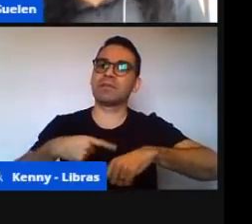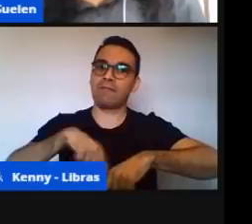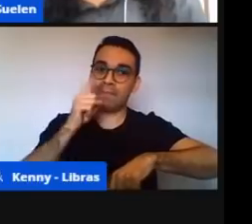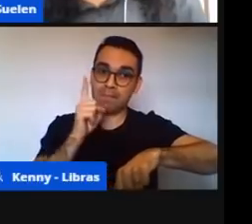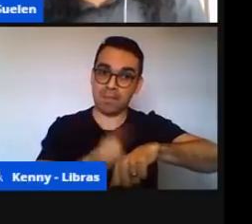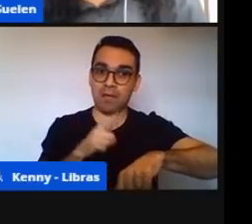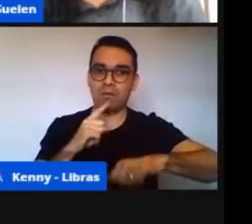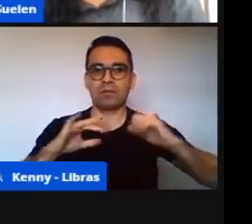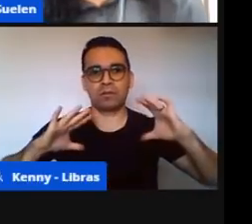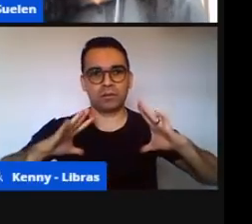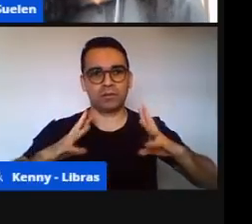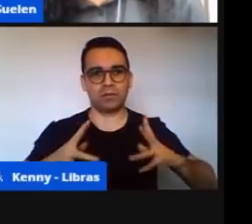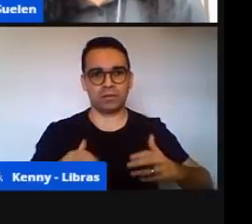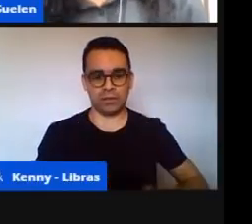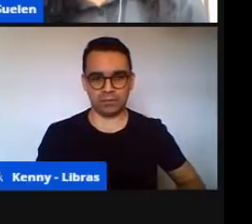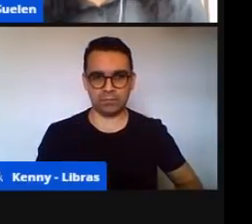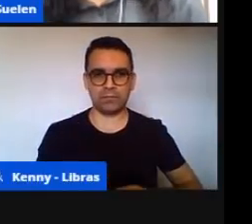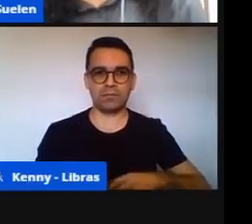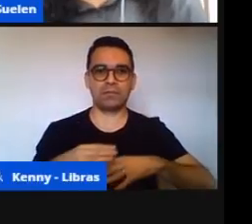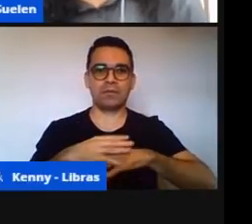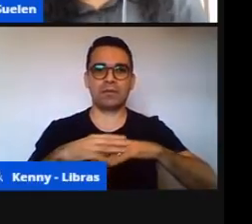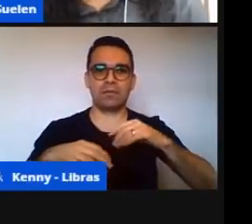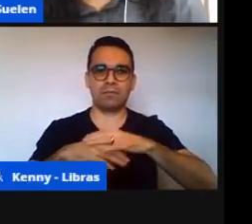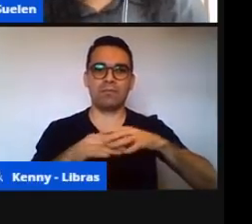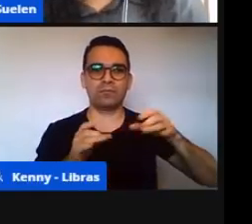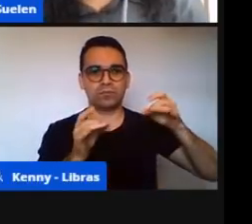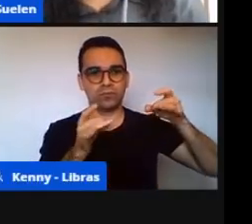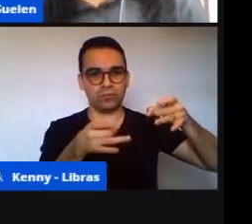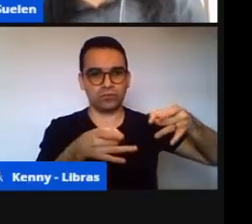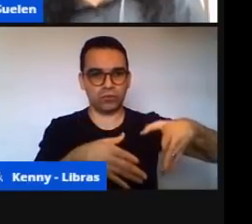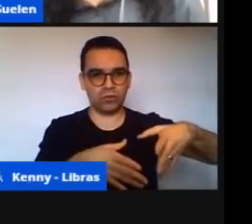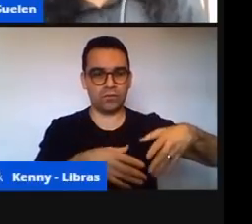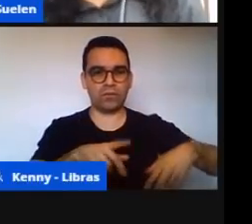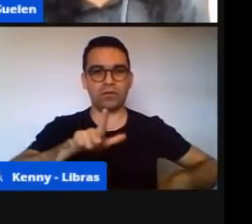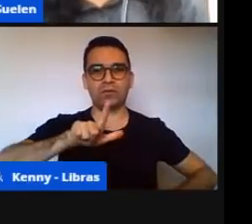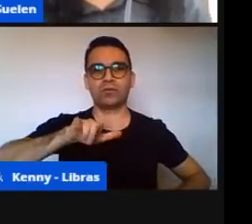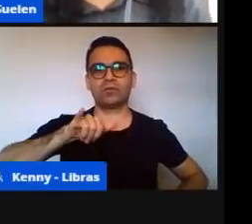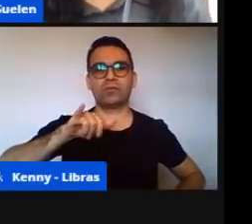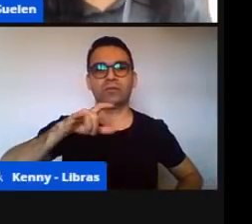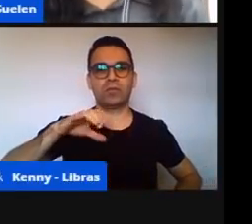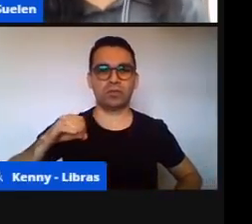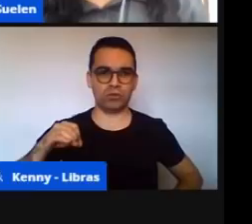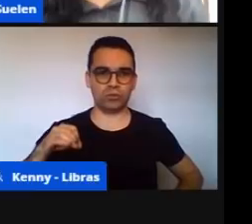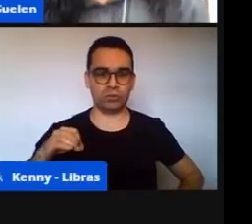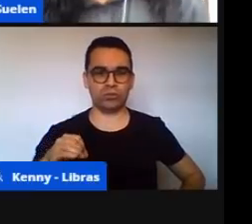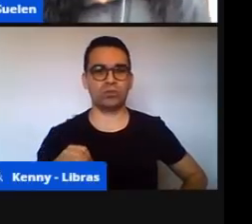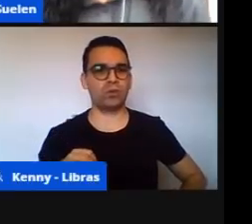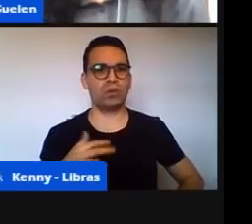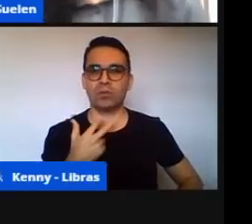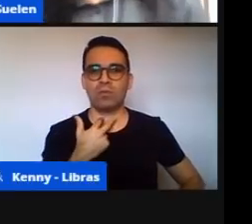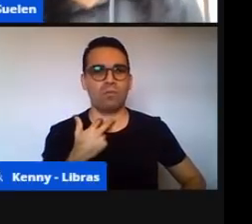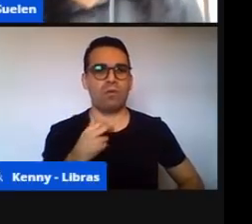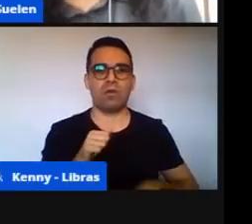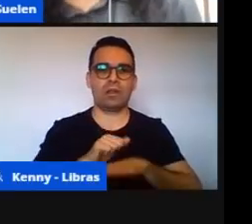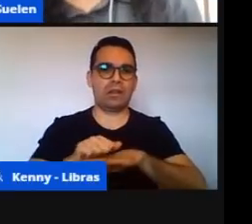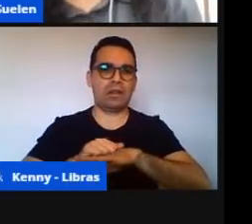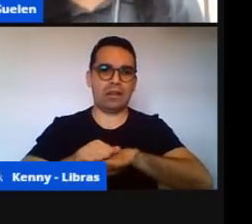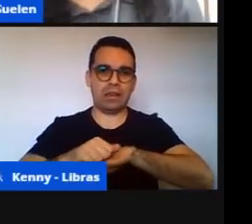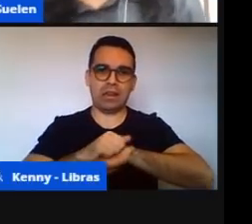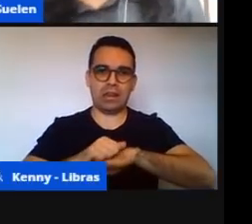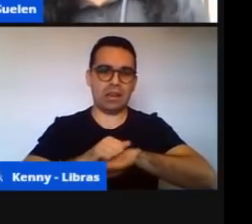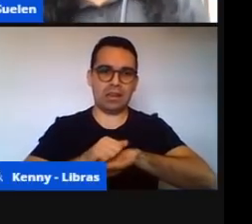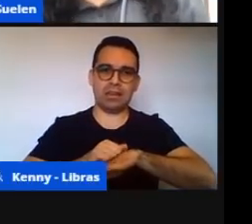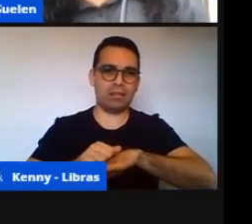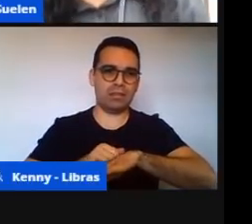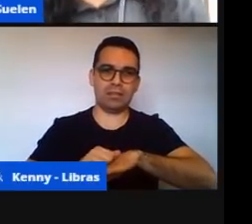a utilização das luvas, elas devem ser descartadas, não podem ser reaproveitadas, não podem ser